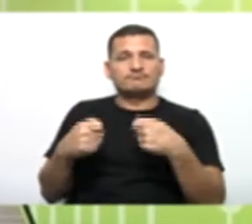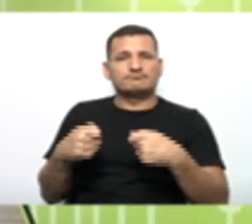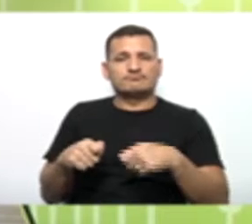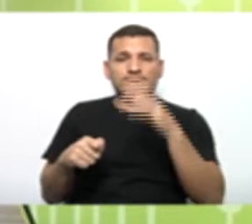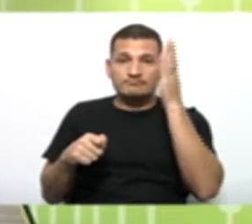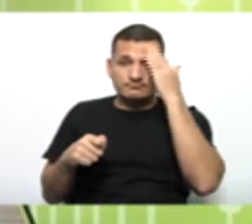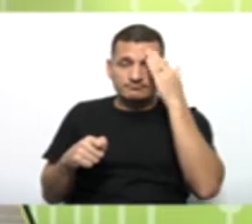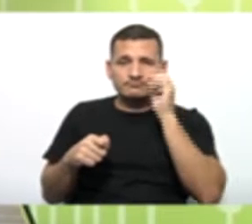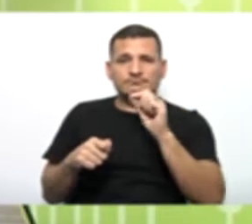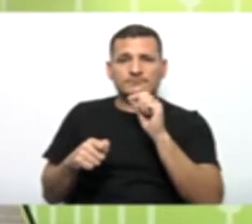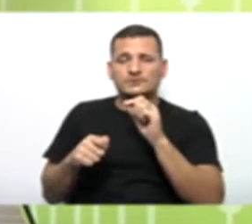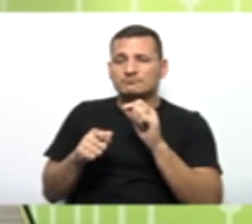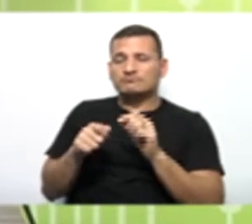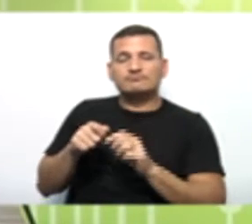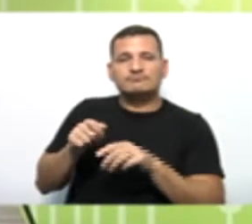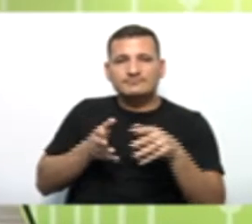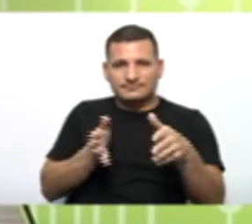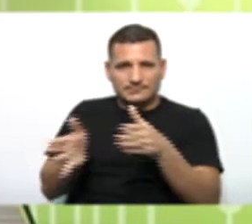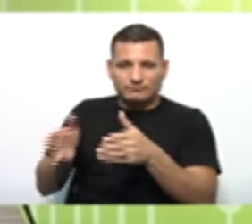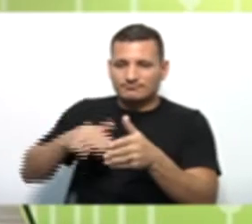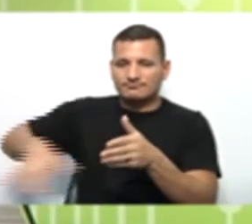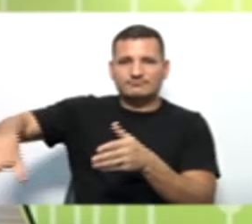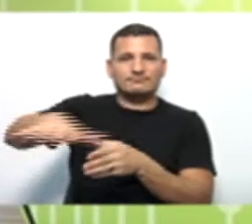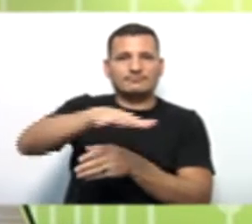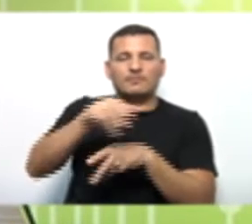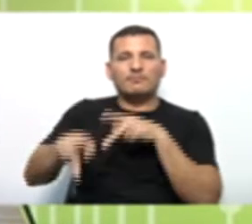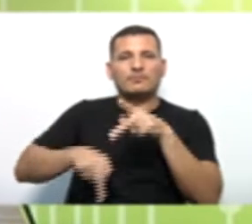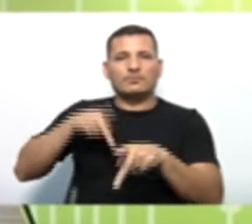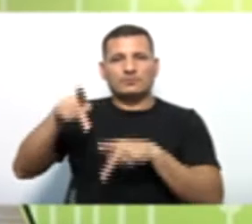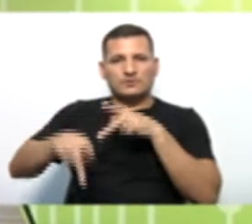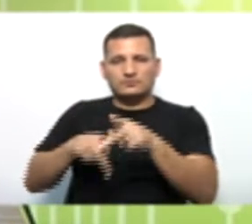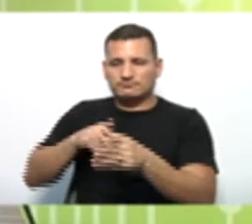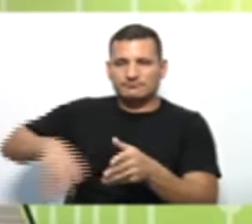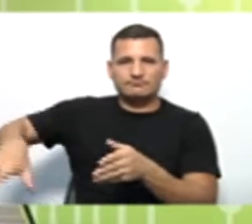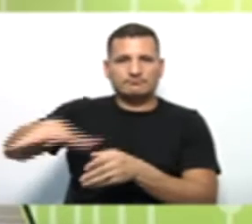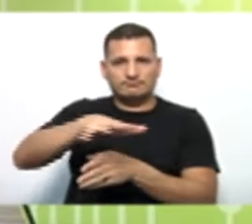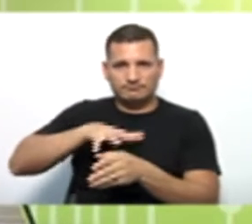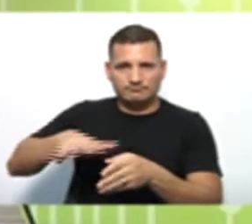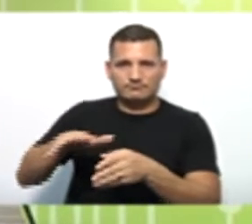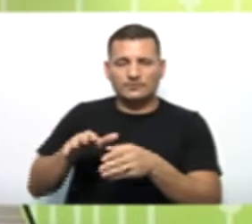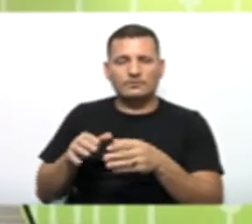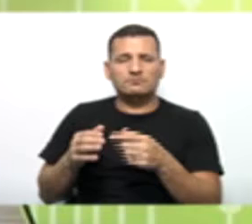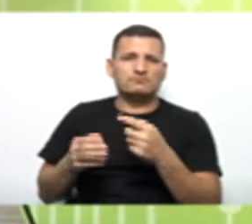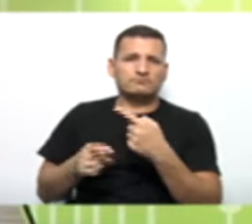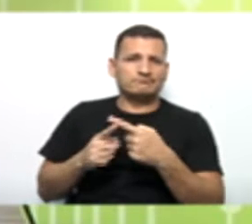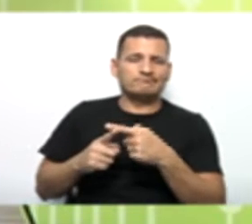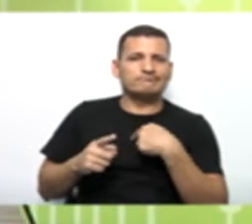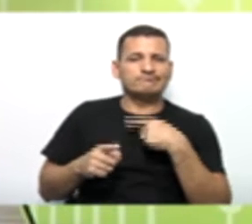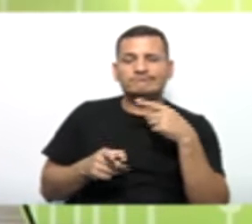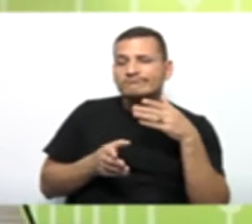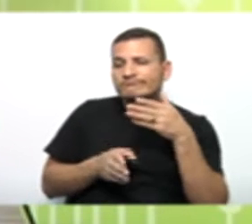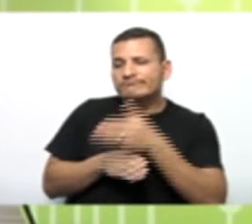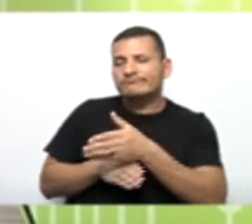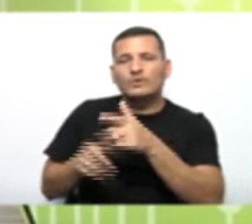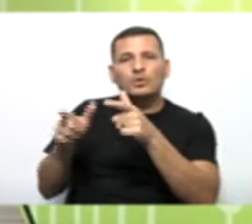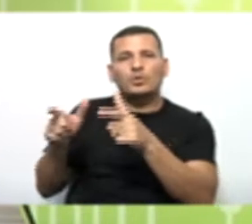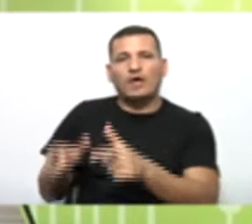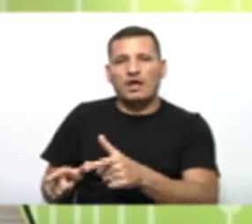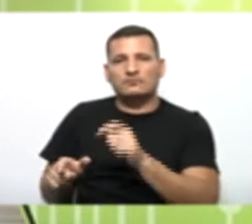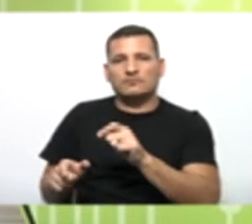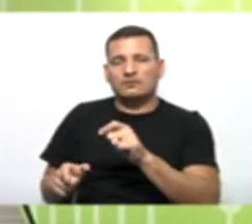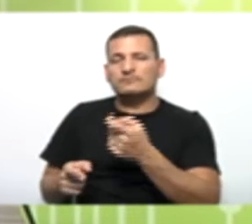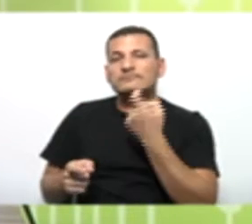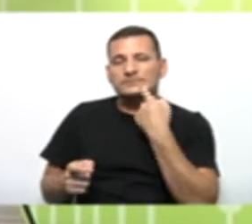necessidades daquela população do entorno. Eu não posso desenvolver uma atividade de pesca em um local, impedindo que as